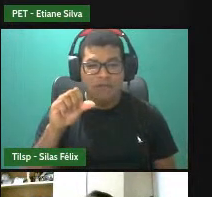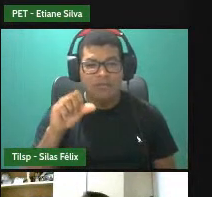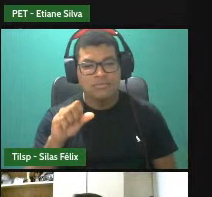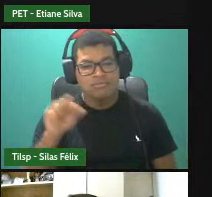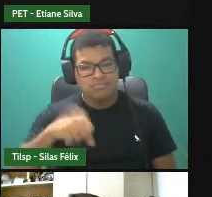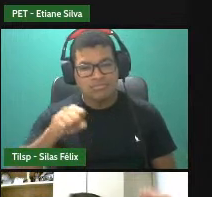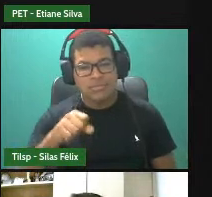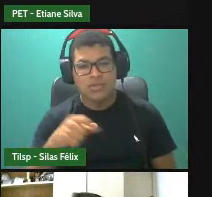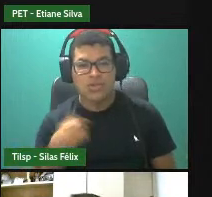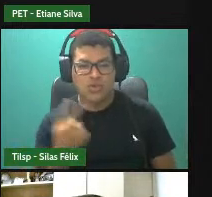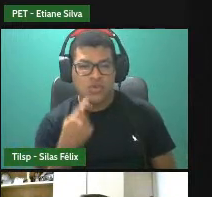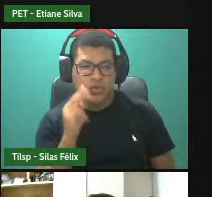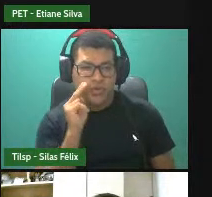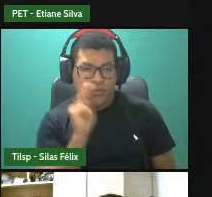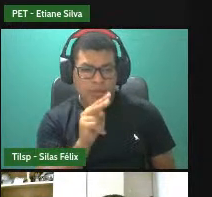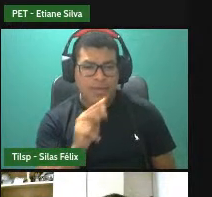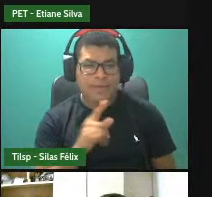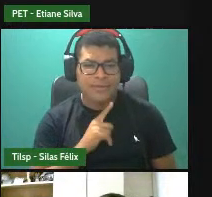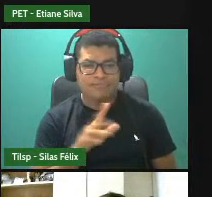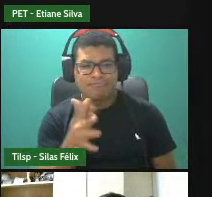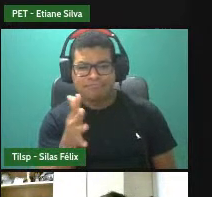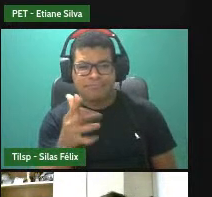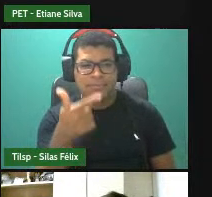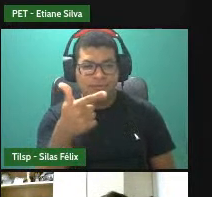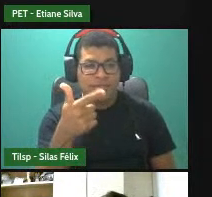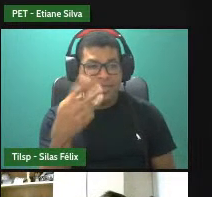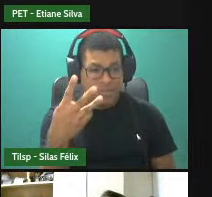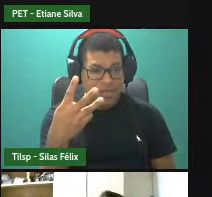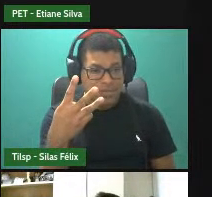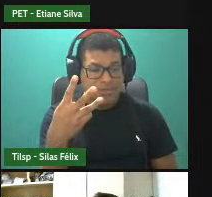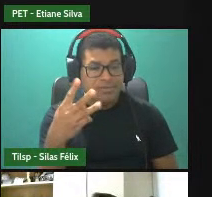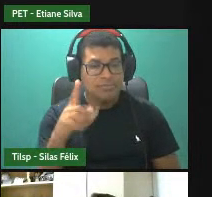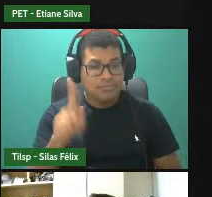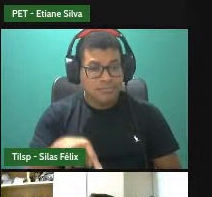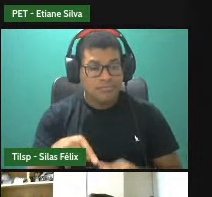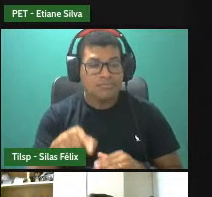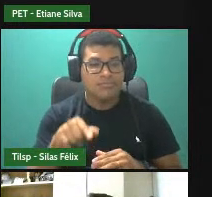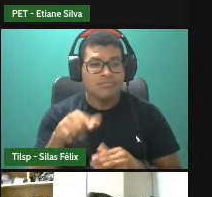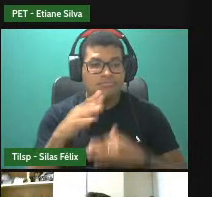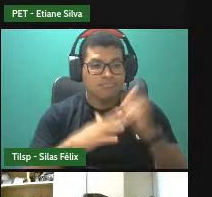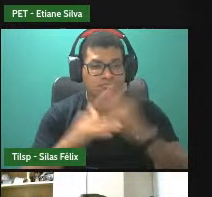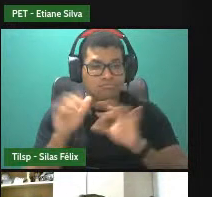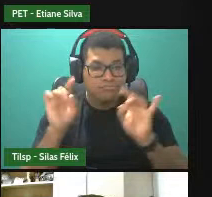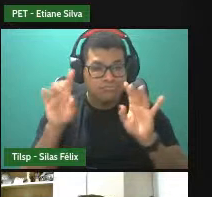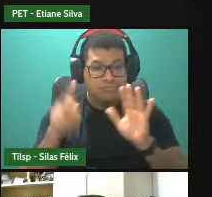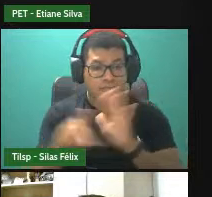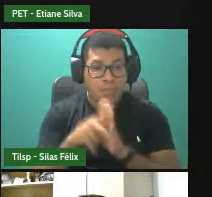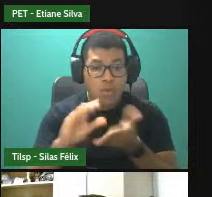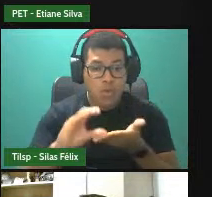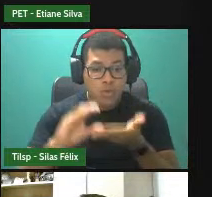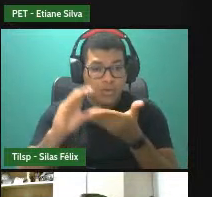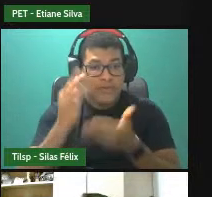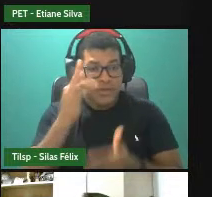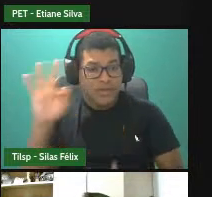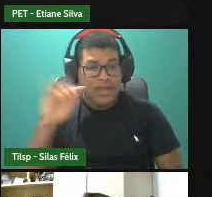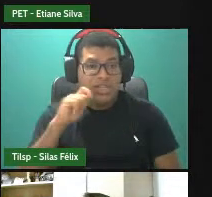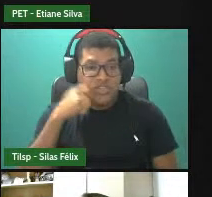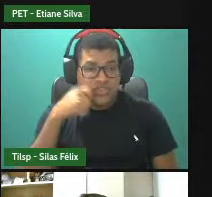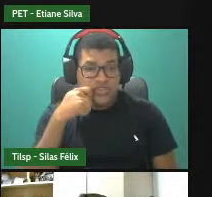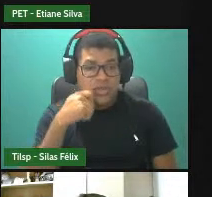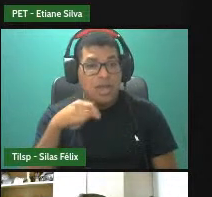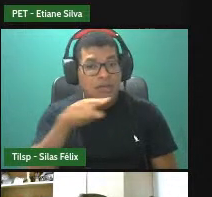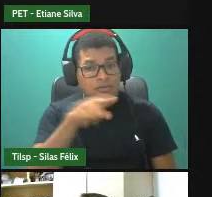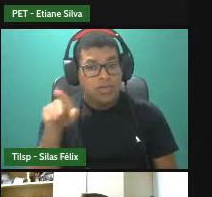fiquei colocando a relação das 23 especialidades reconhecidas pelo Conselho Federal de Odontologia, e aí aqui vocês